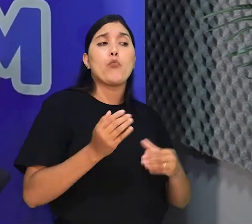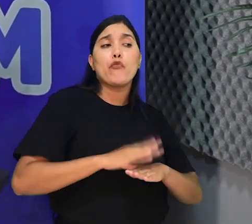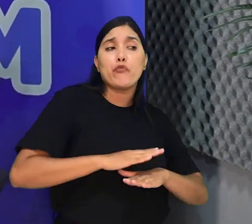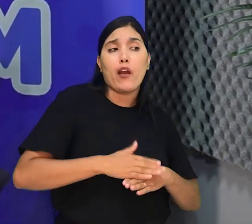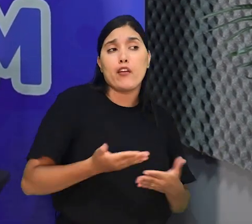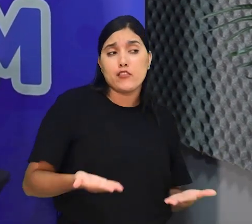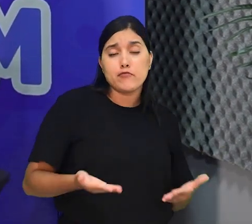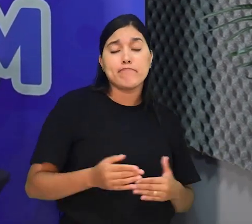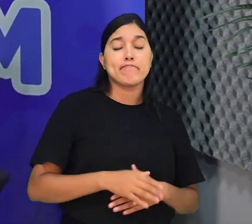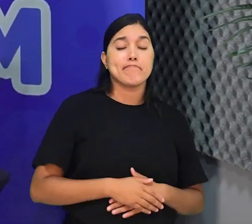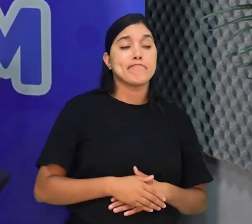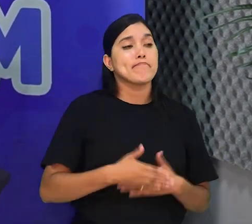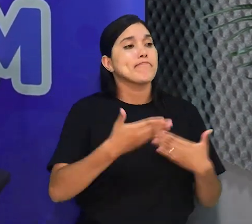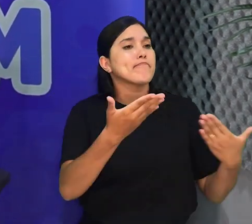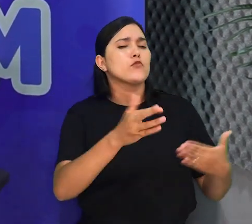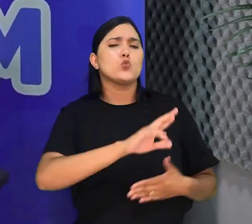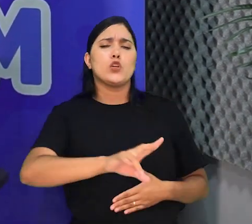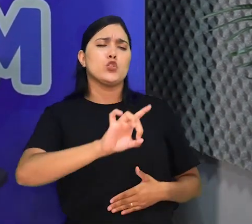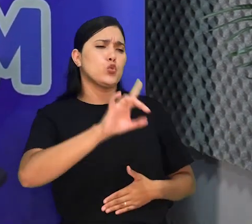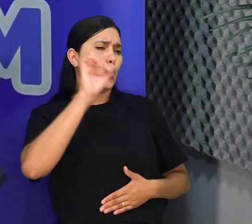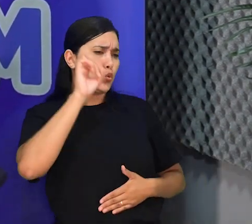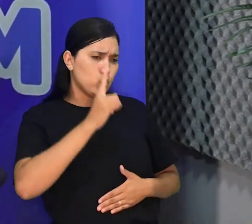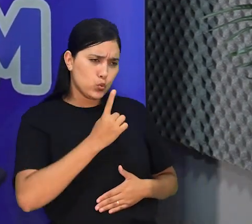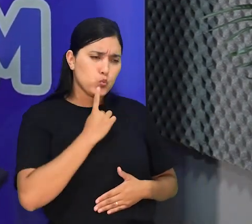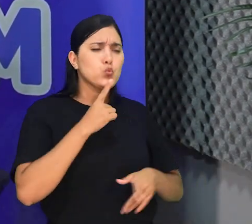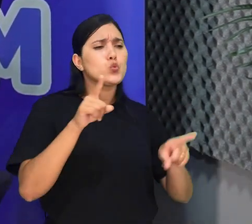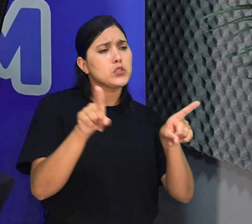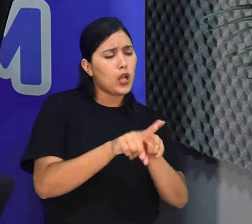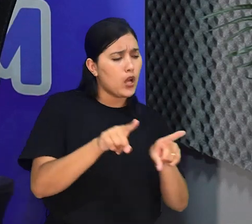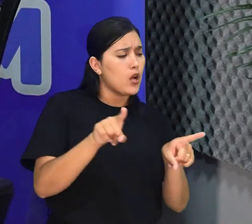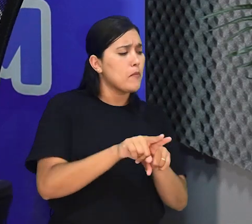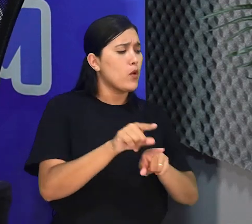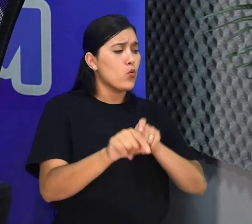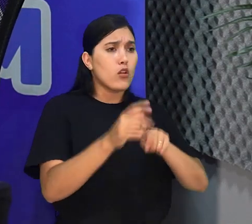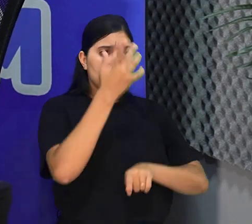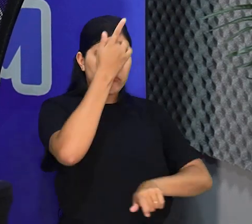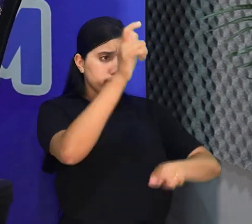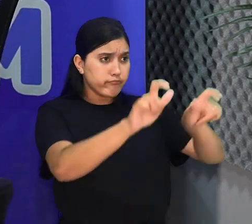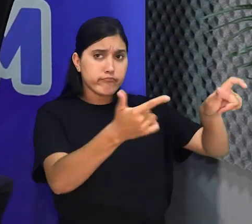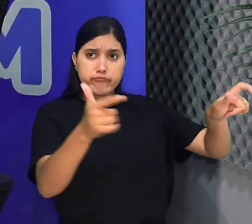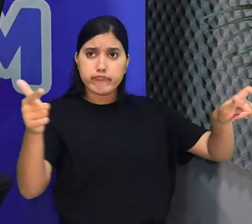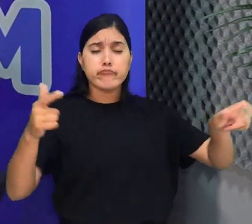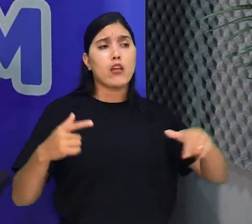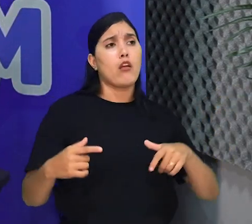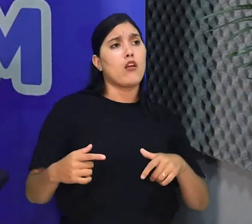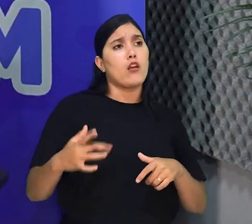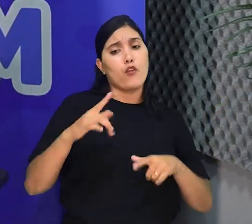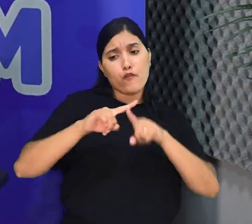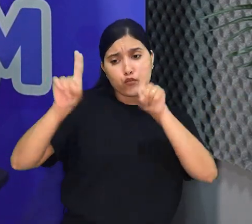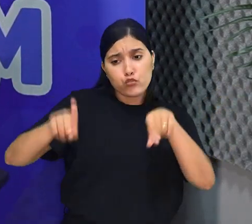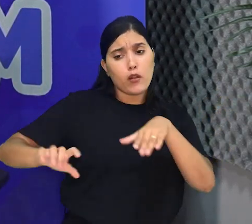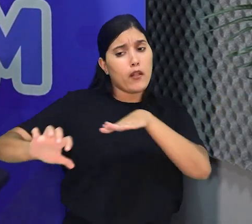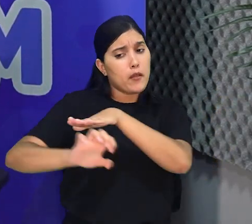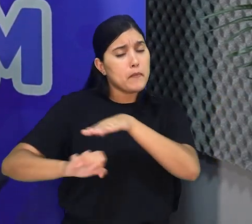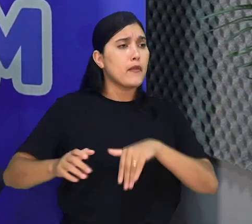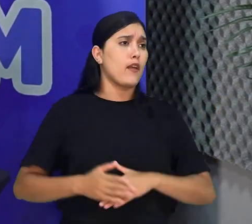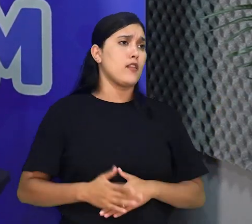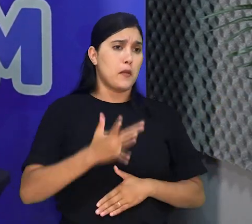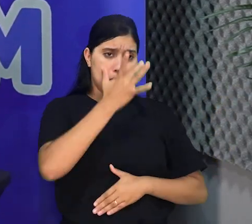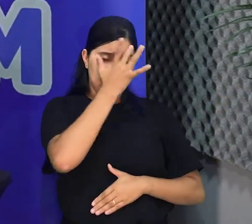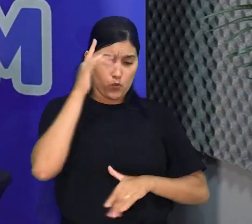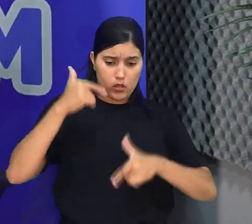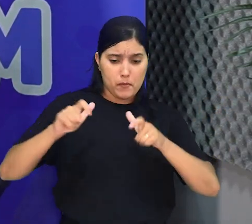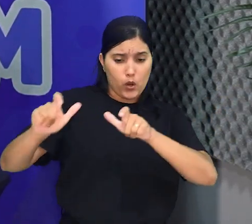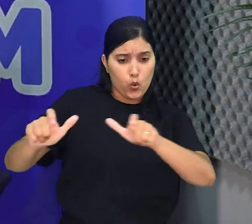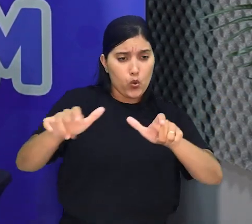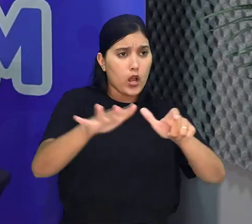com os surdos, né? Então, não só o surdo deve aprender, como também as pessoas, né? As empresas, os lugares públicos,